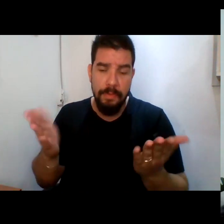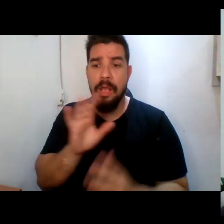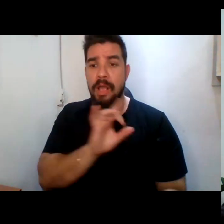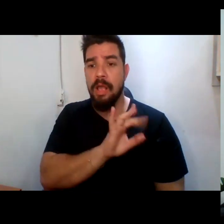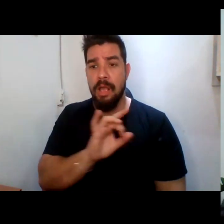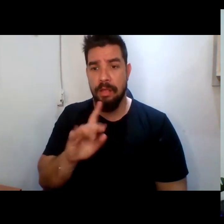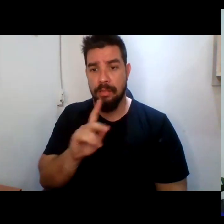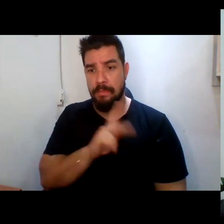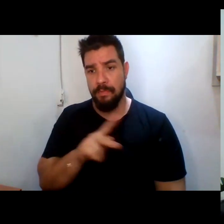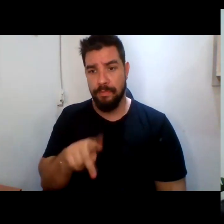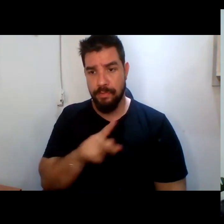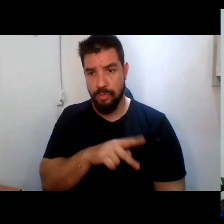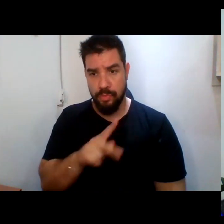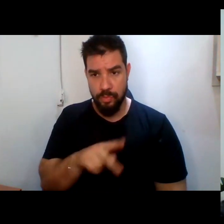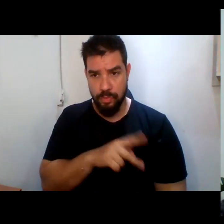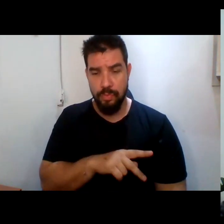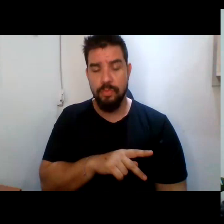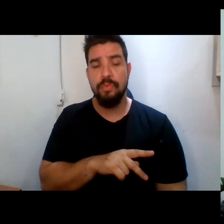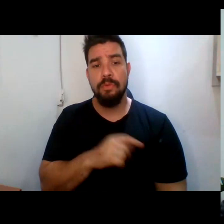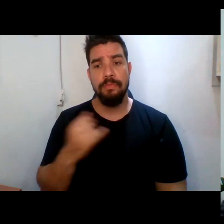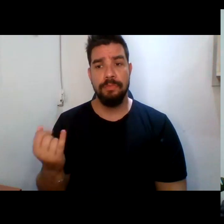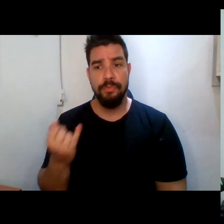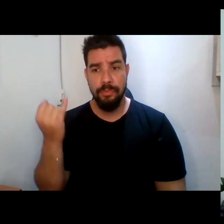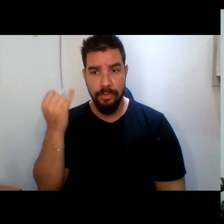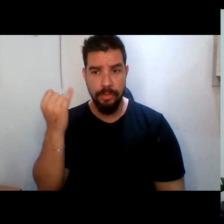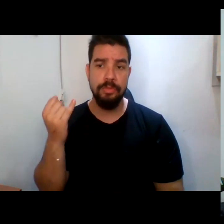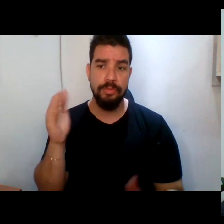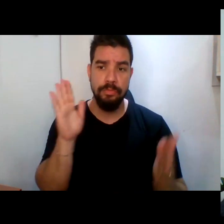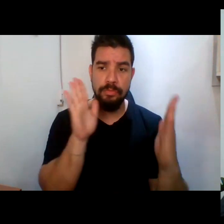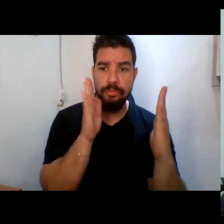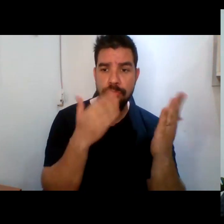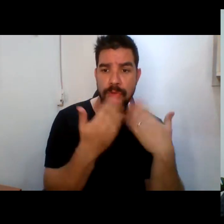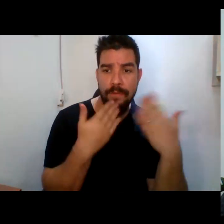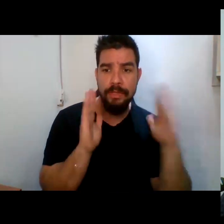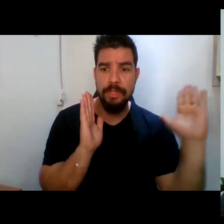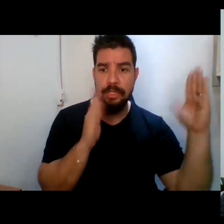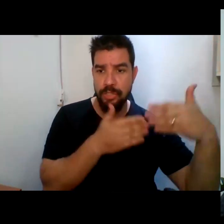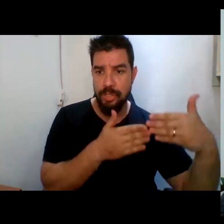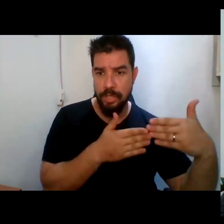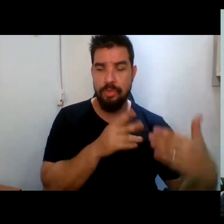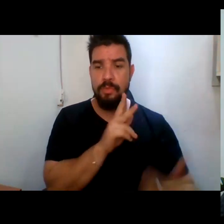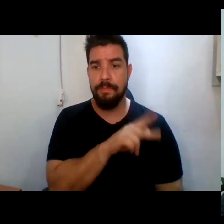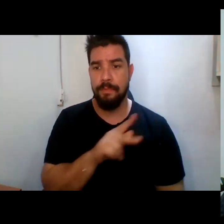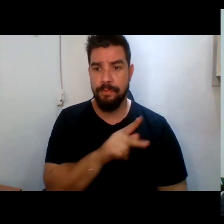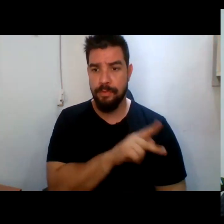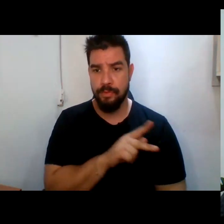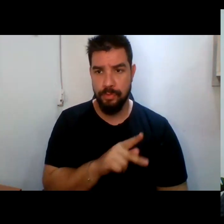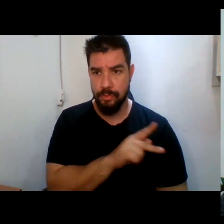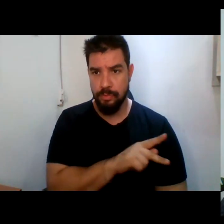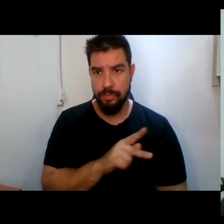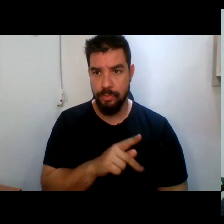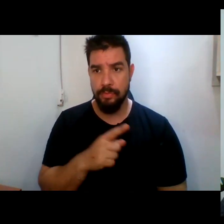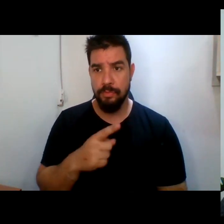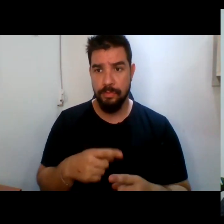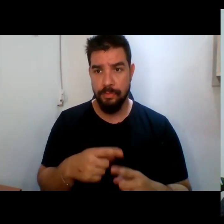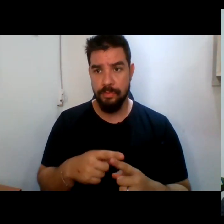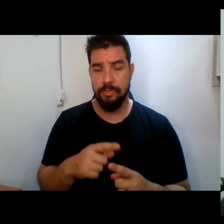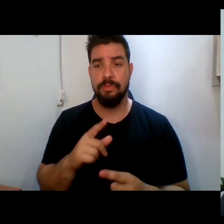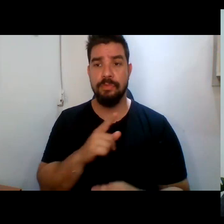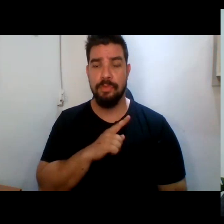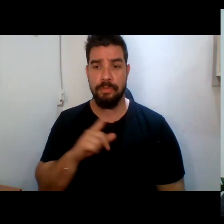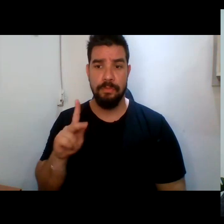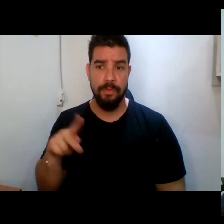que com cada professor é importante conversar diretamente, né? Porque tem Tá, professor que já